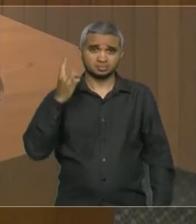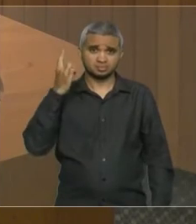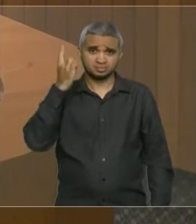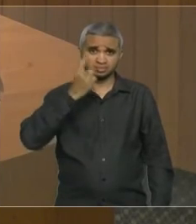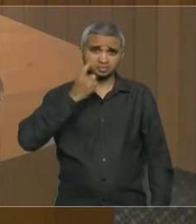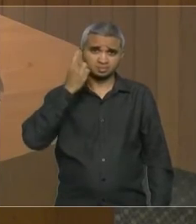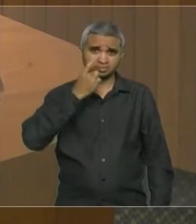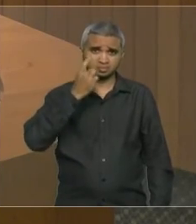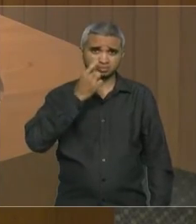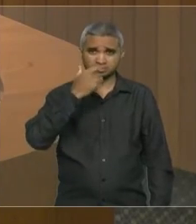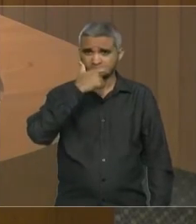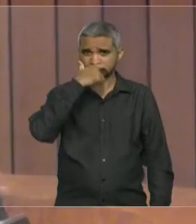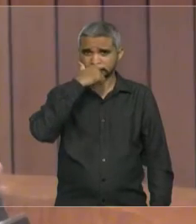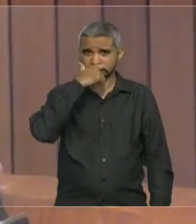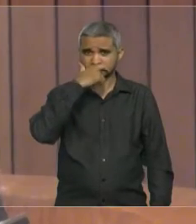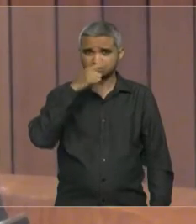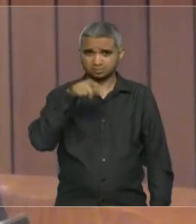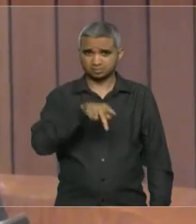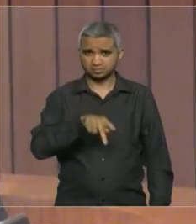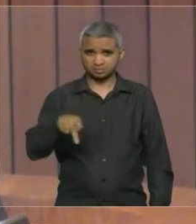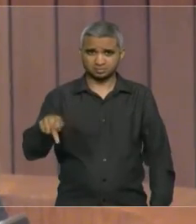sessão,